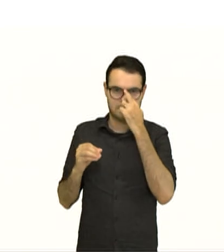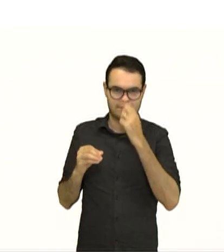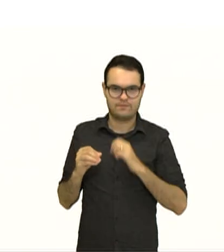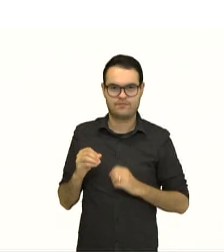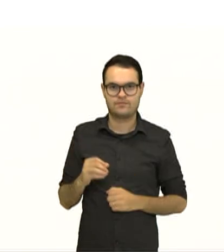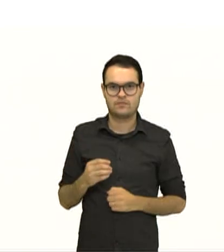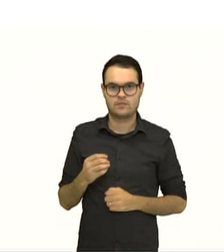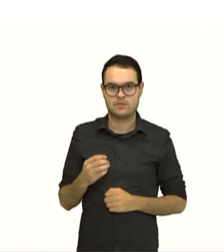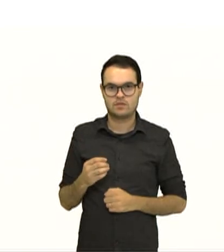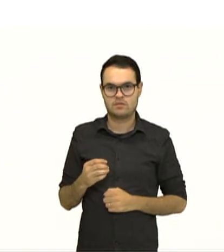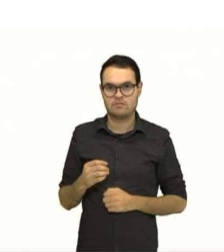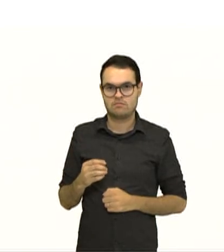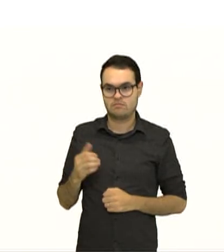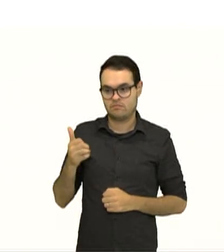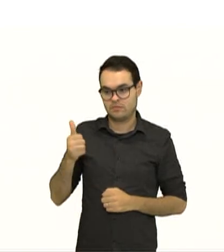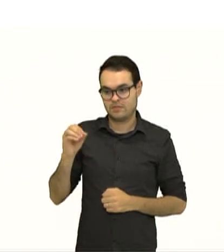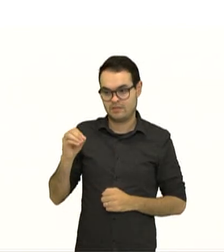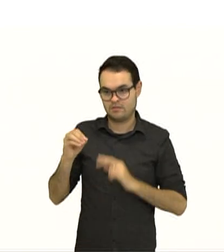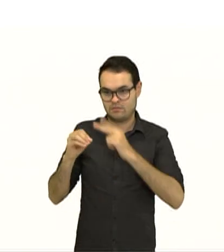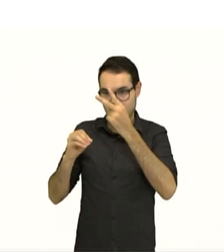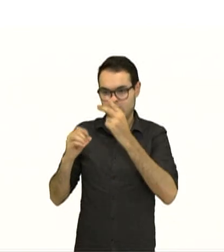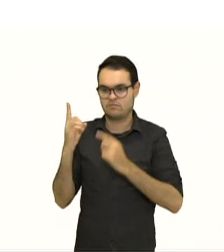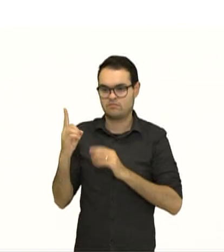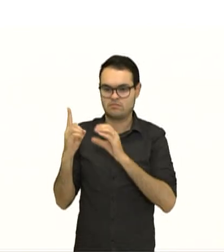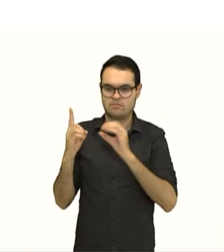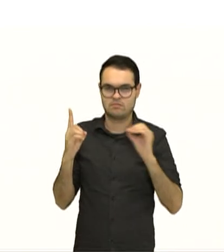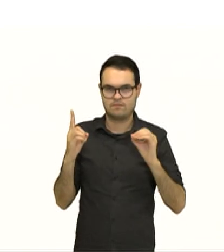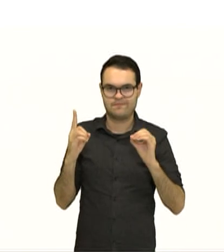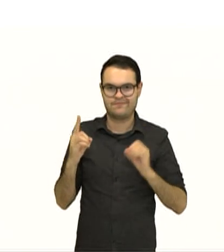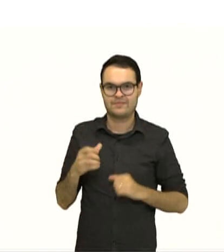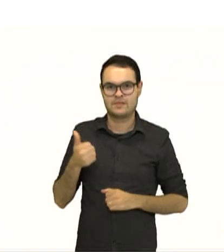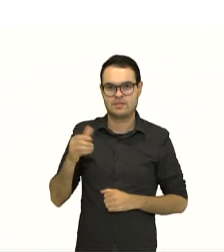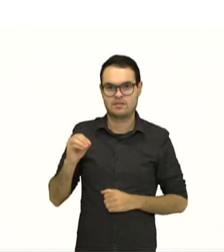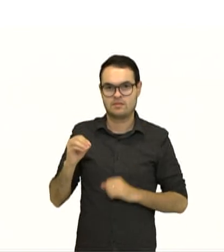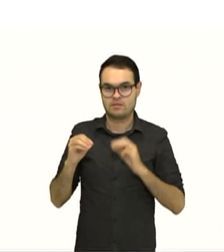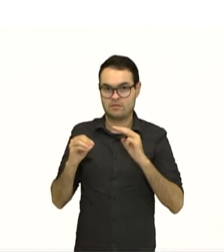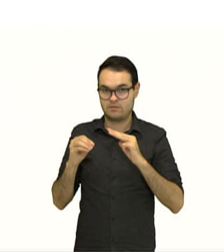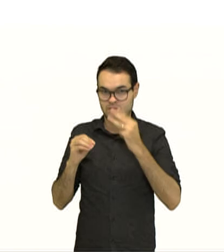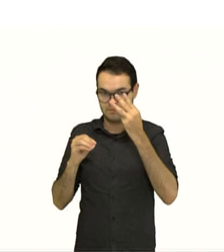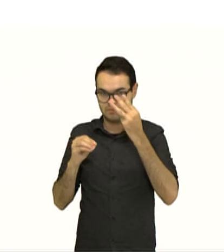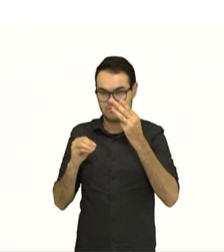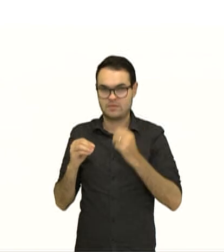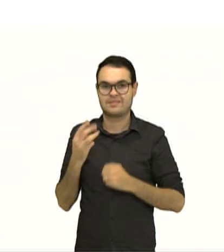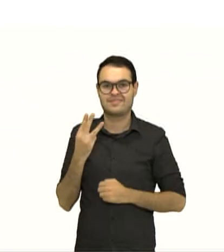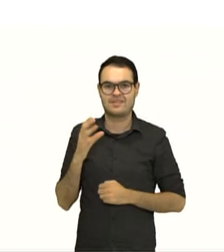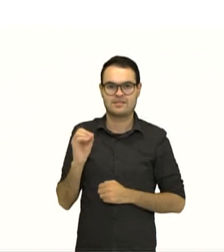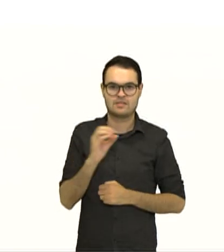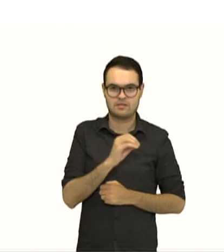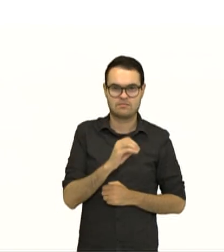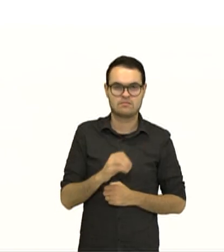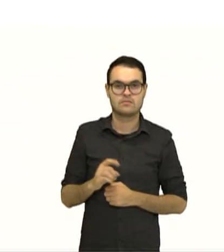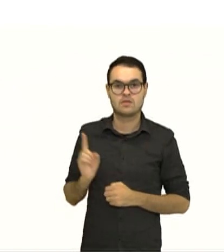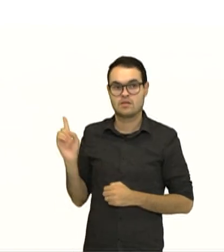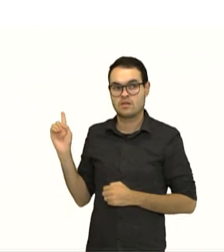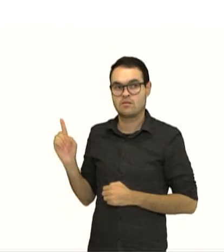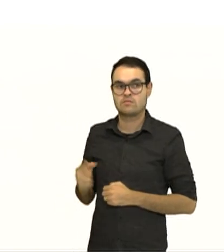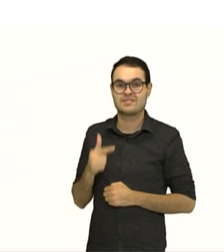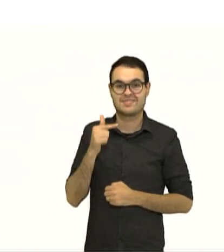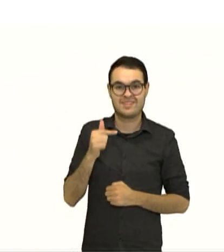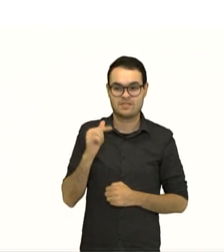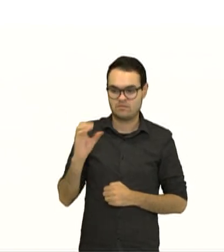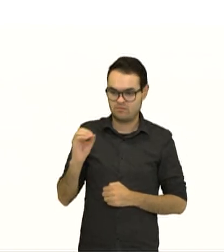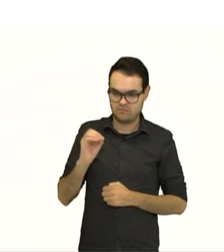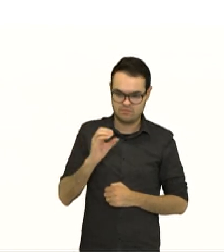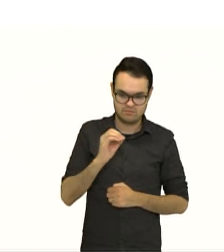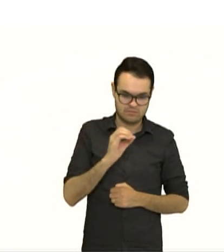é ao cubo, 3 zeros. Se é a sétima, vai ser quanto? Vão ser 7 zeros. Olha lá, 1, 2, 3,